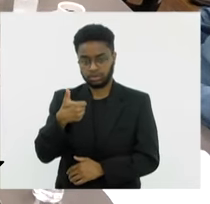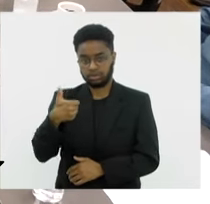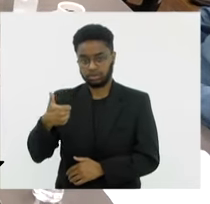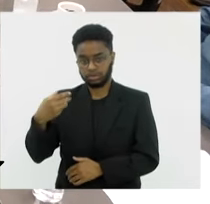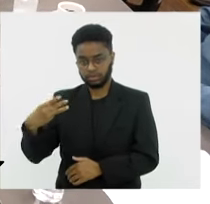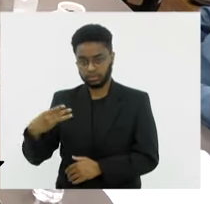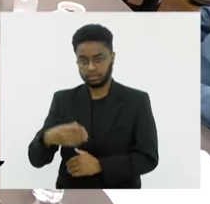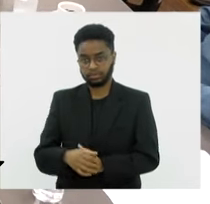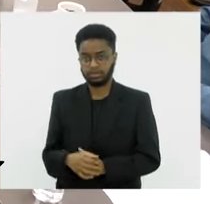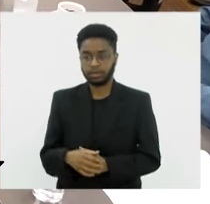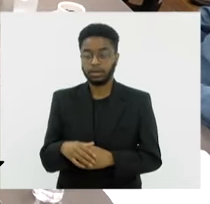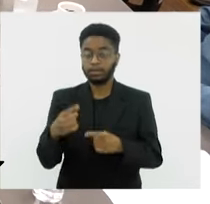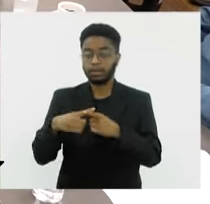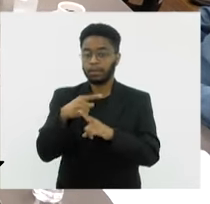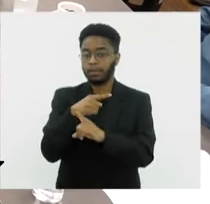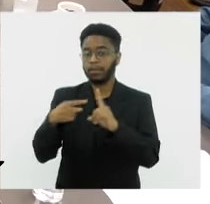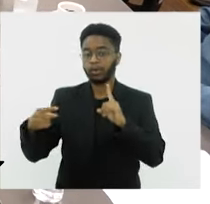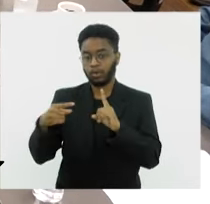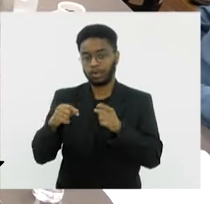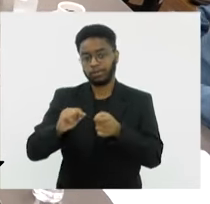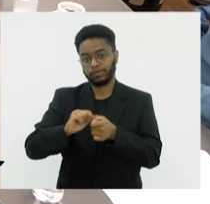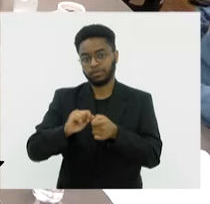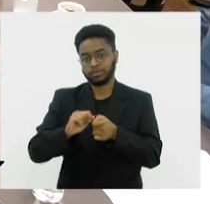regulamenta o Fundeb. Verdade, não veda propriamente.